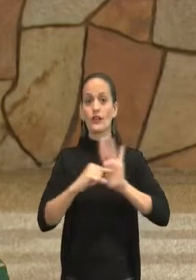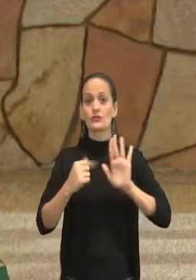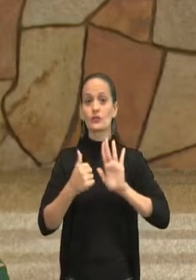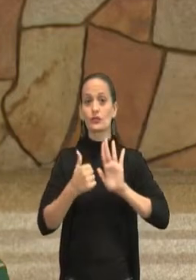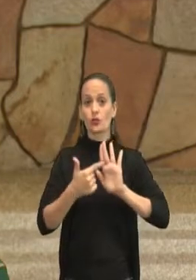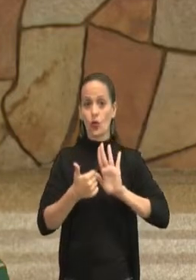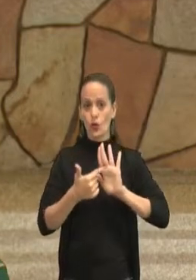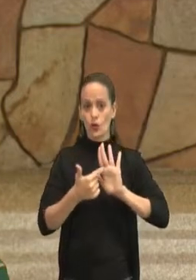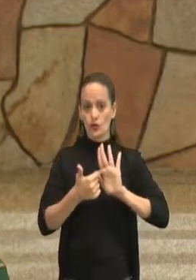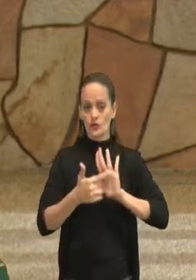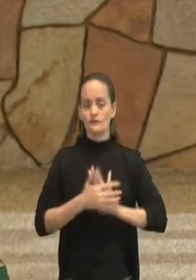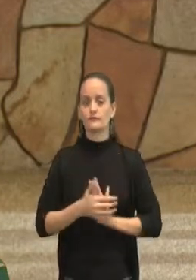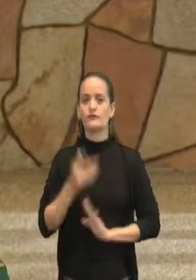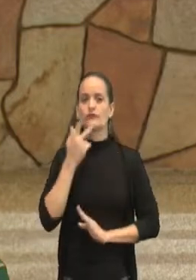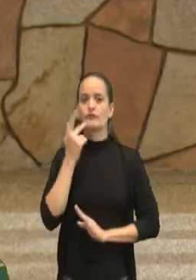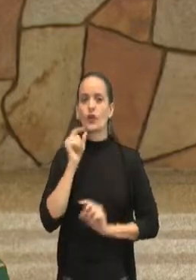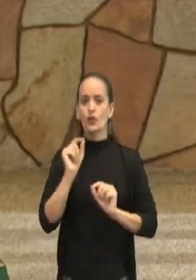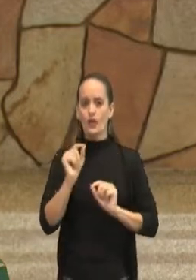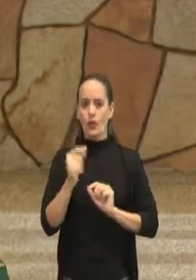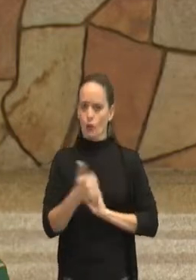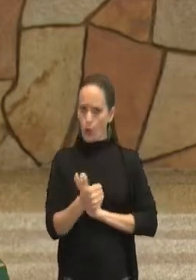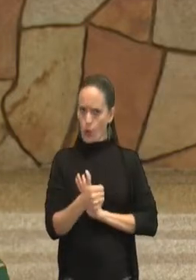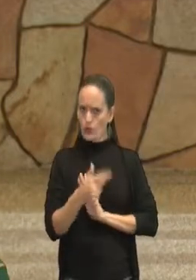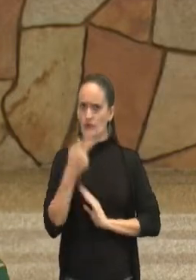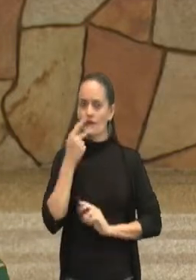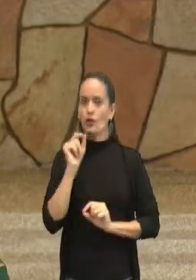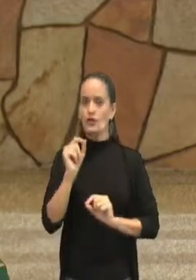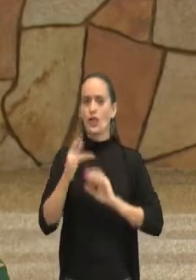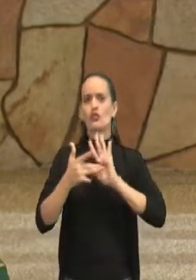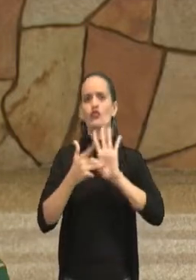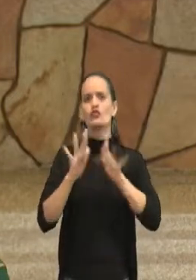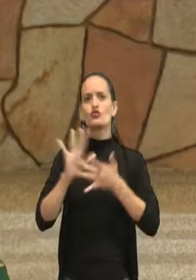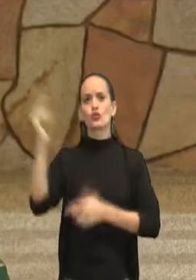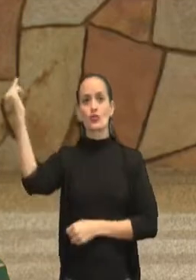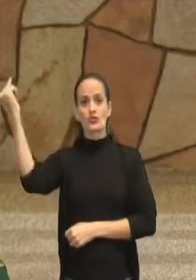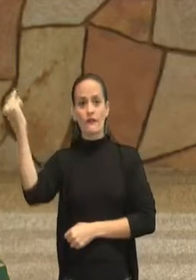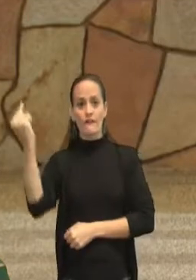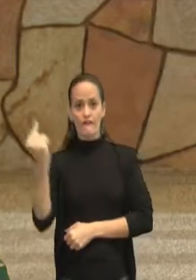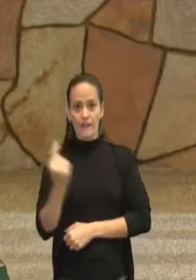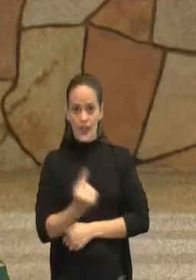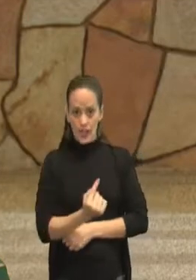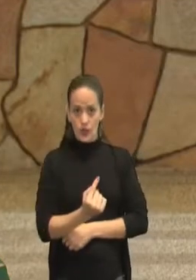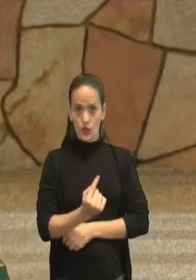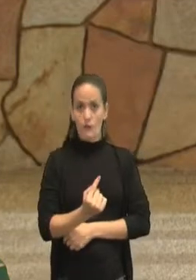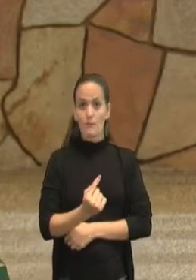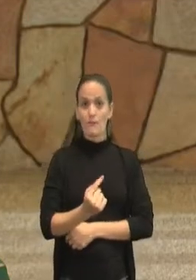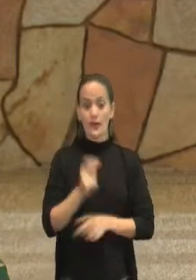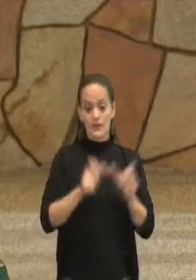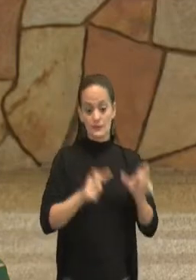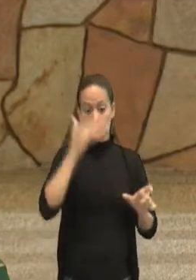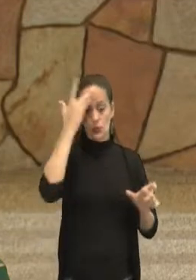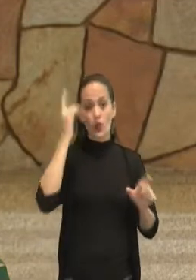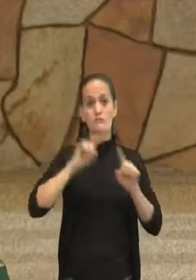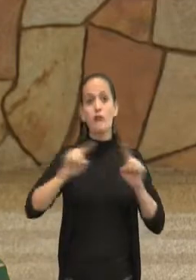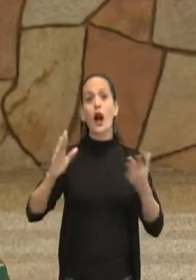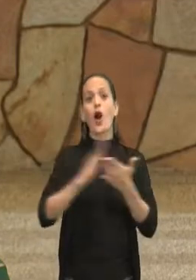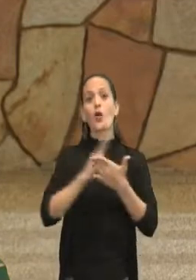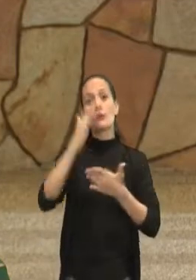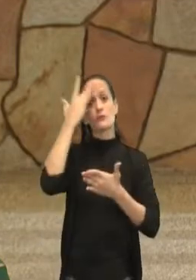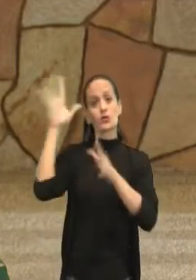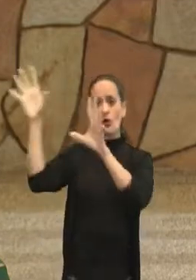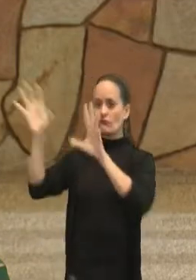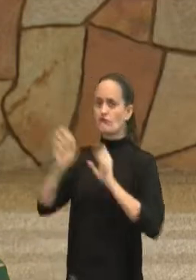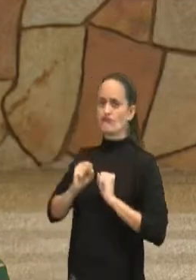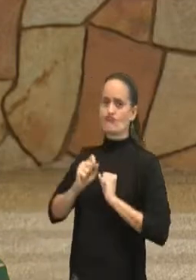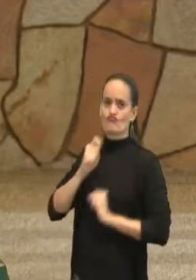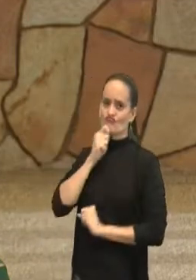verso 11 diz sobre Jesus: Ele veio para o que era seu, mas os seus não o receberam. E o verso 12